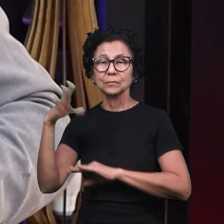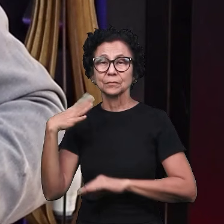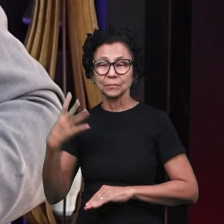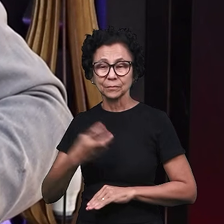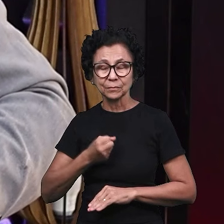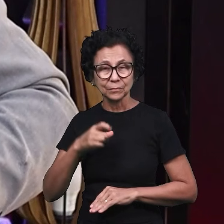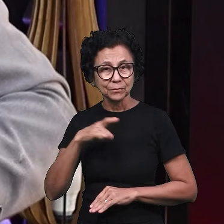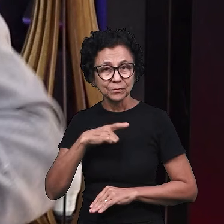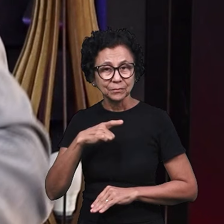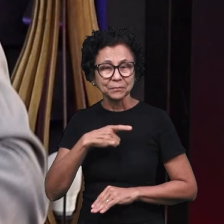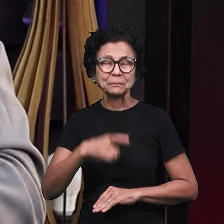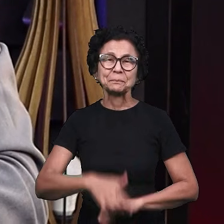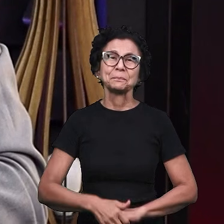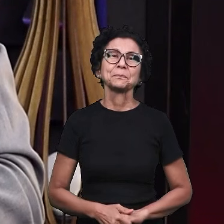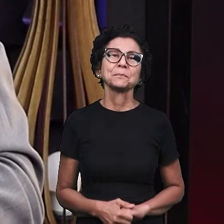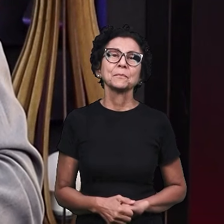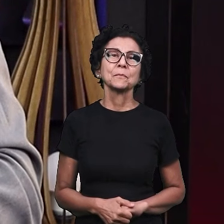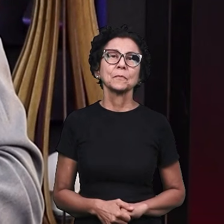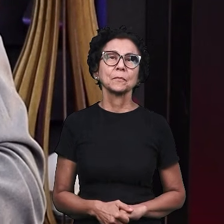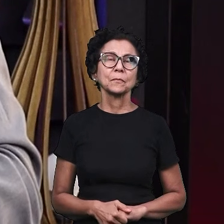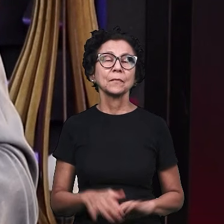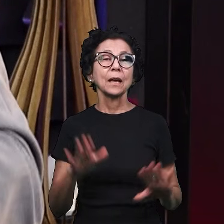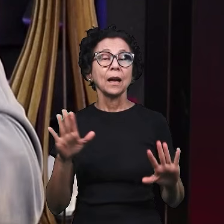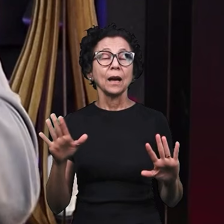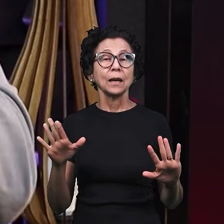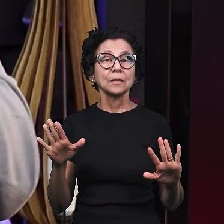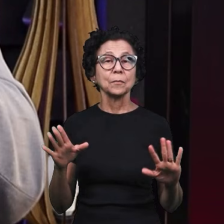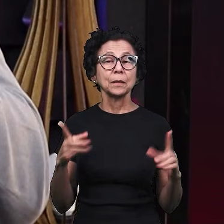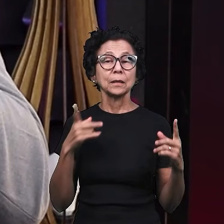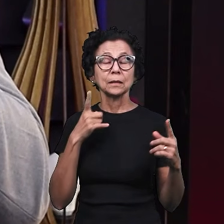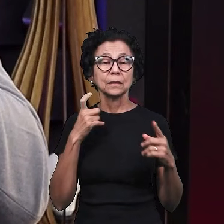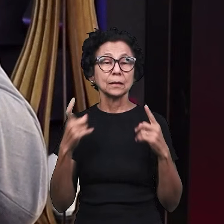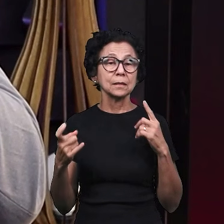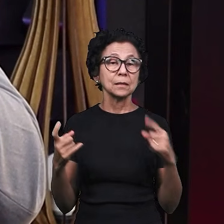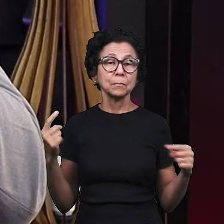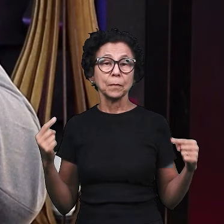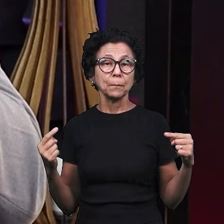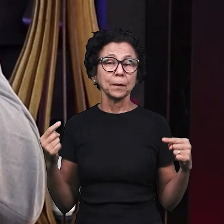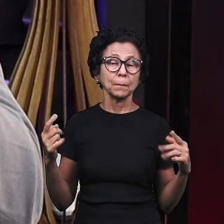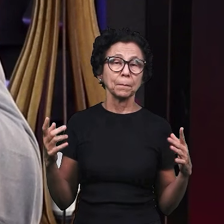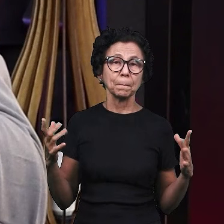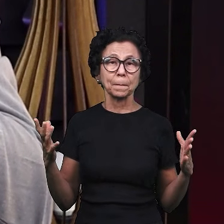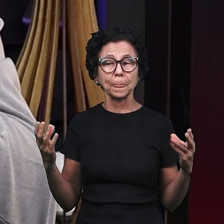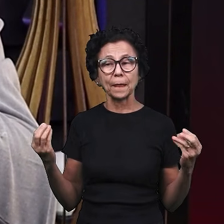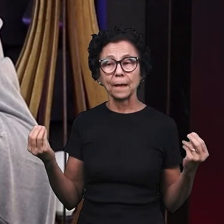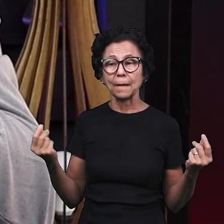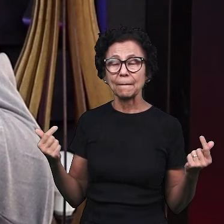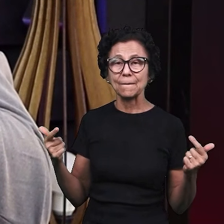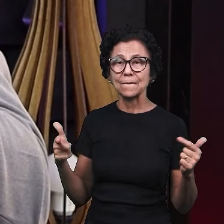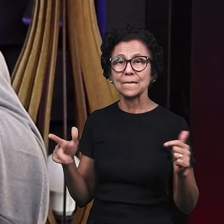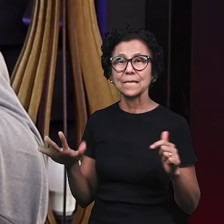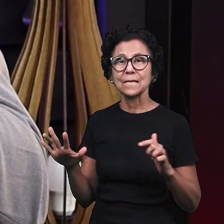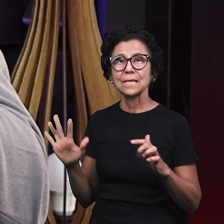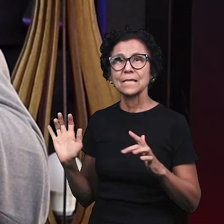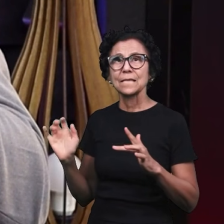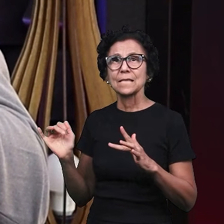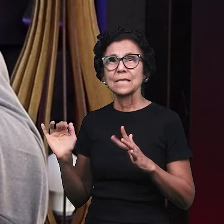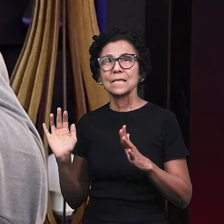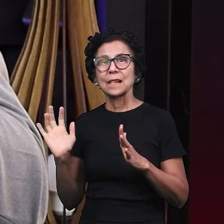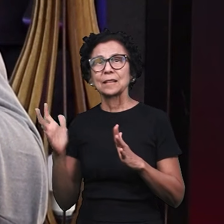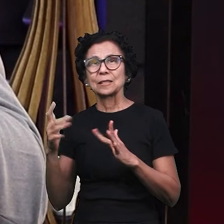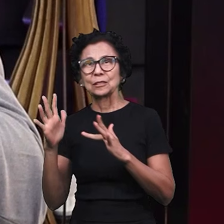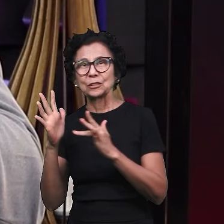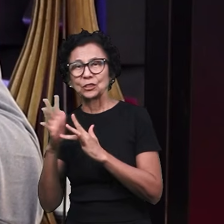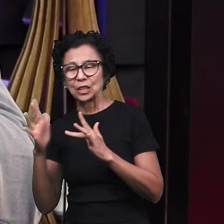essa autoridade, Senhor, ali. E é interessante porque nesse contraponto, Jesus com